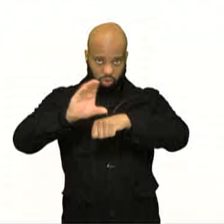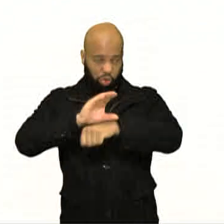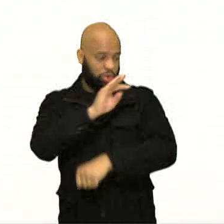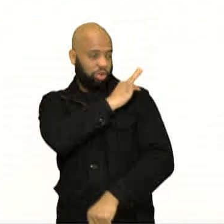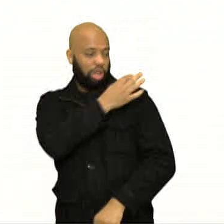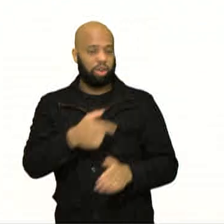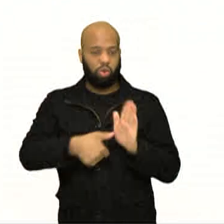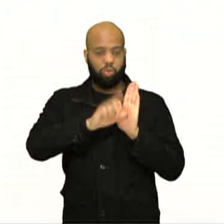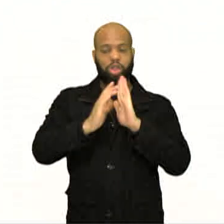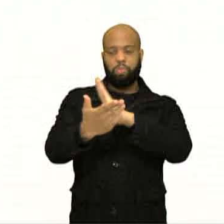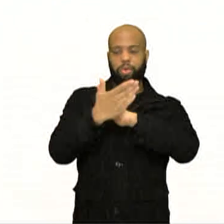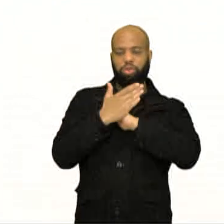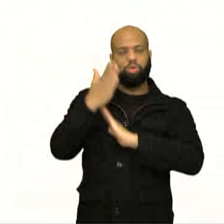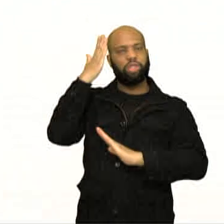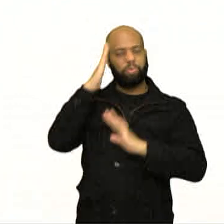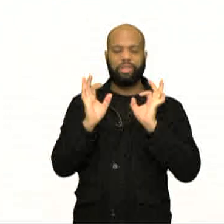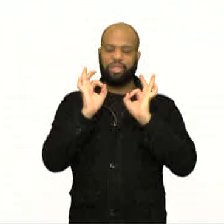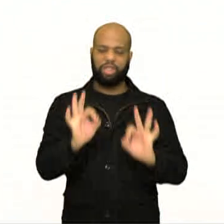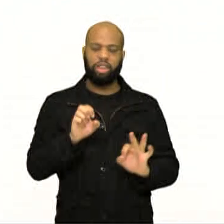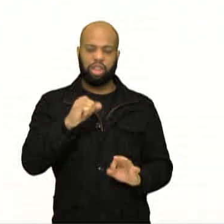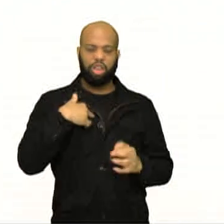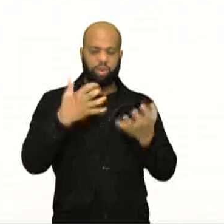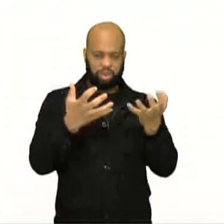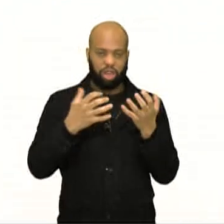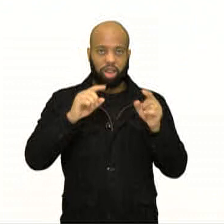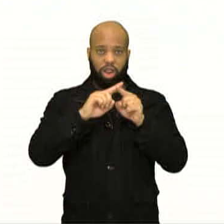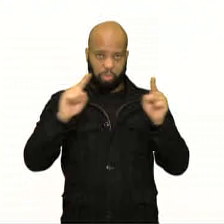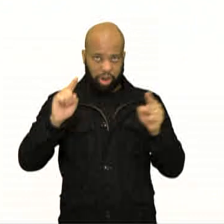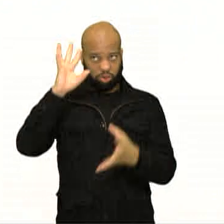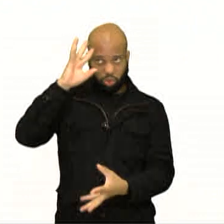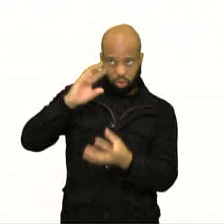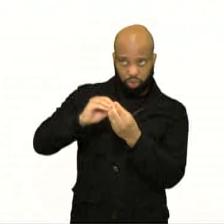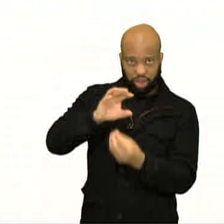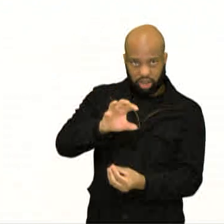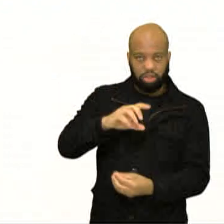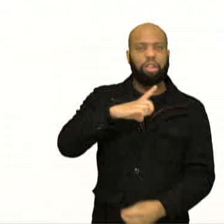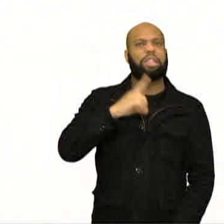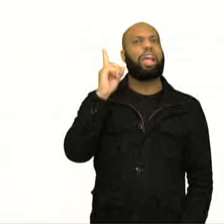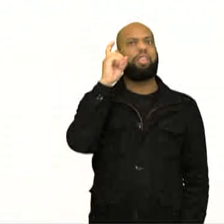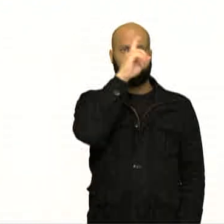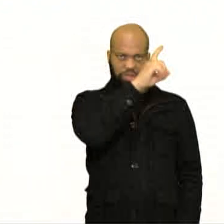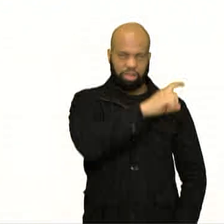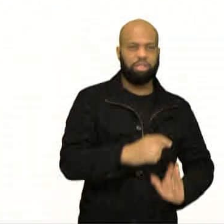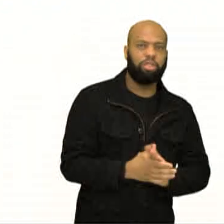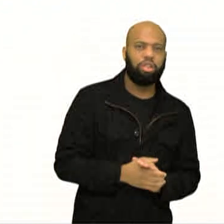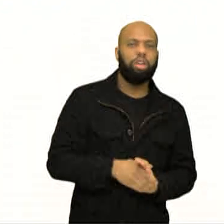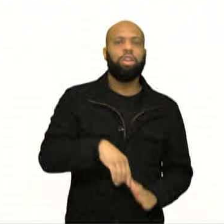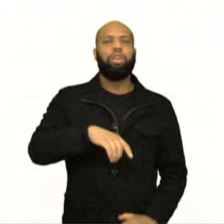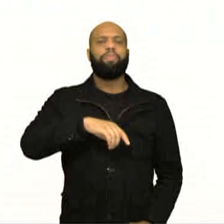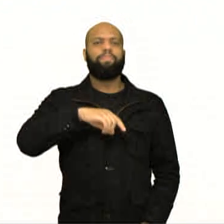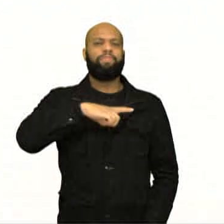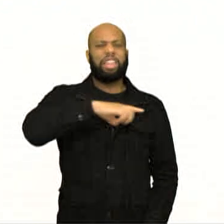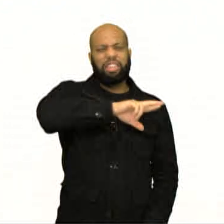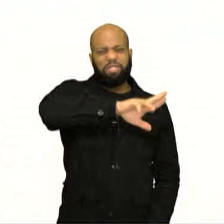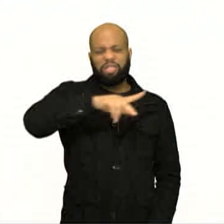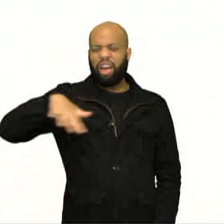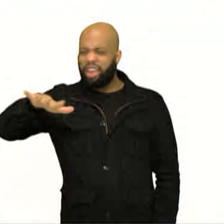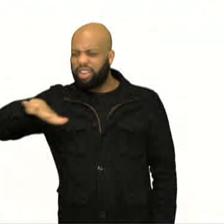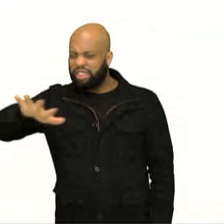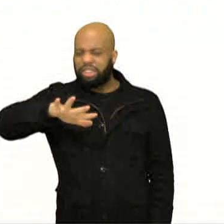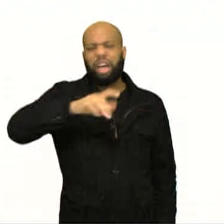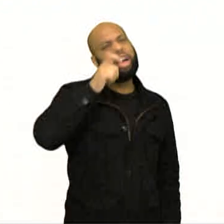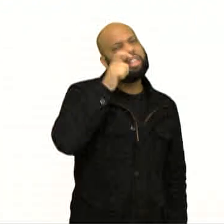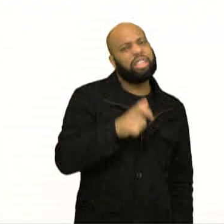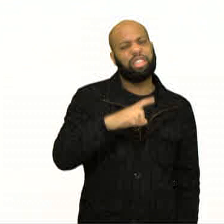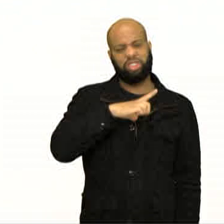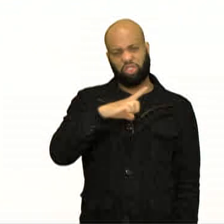ter mais certeza do que quero, mas até chegar a uma conclusão foi muito difícil. Várias áreas me interessavam